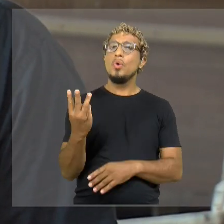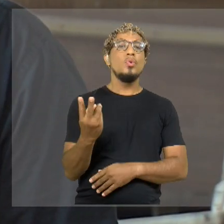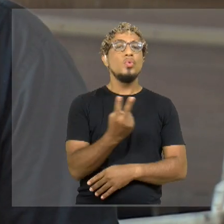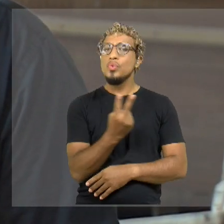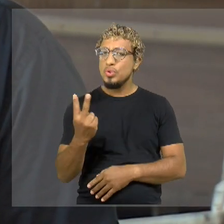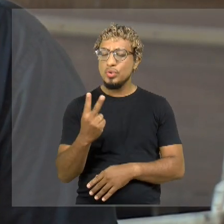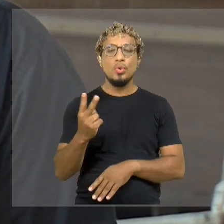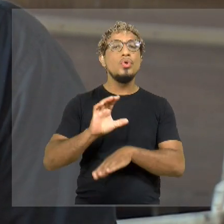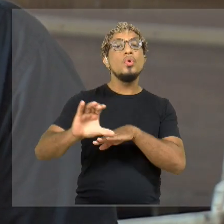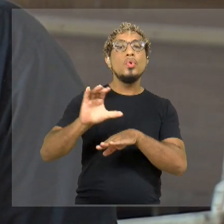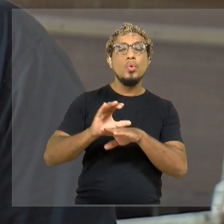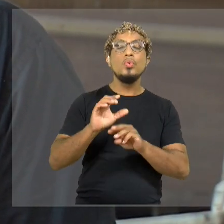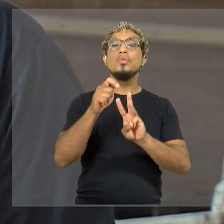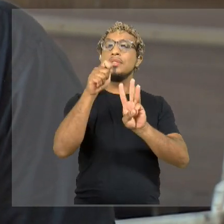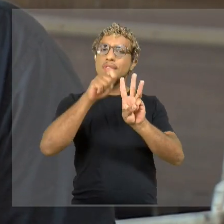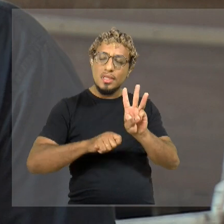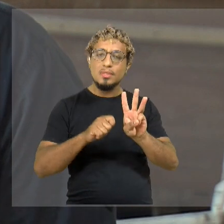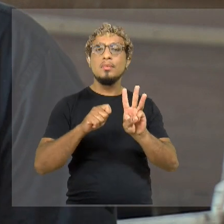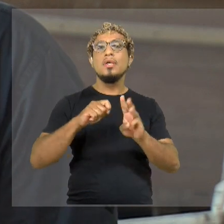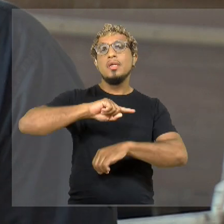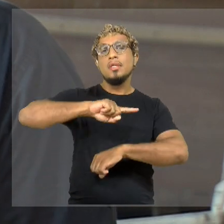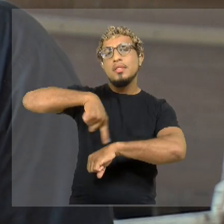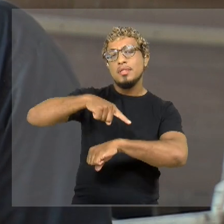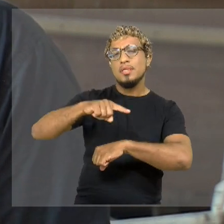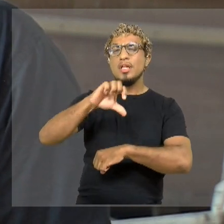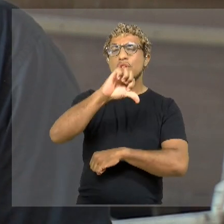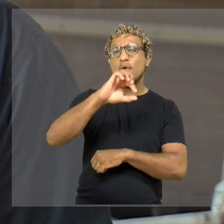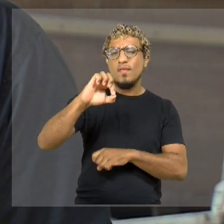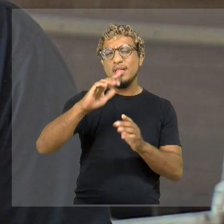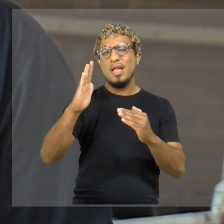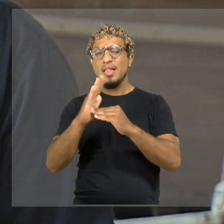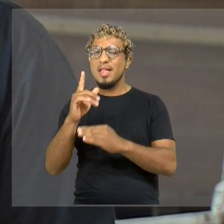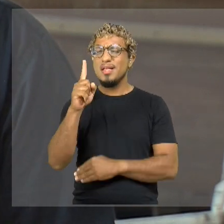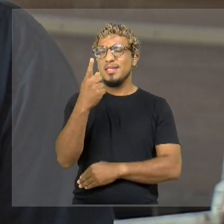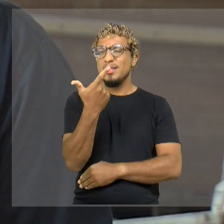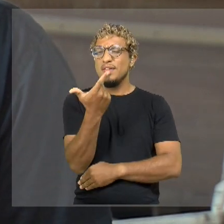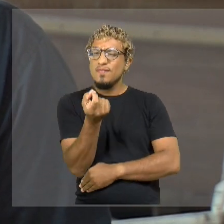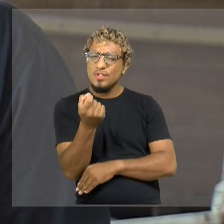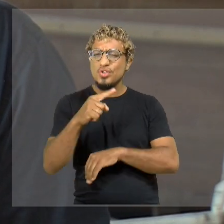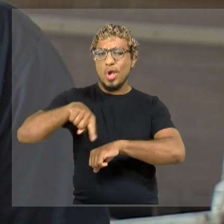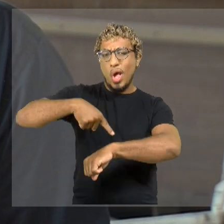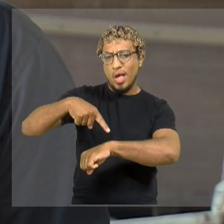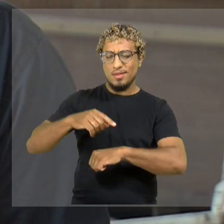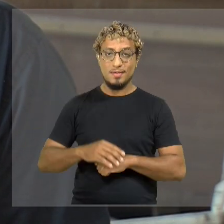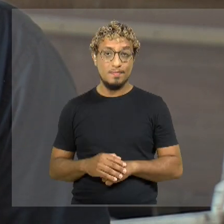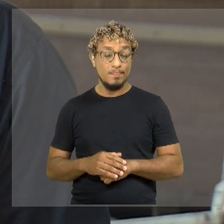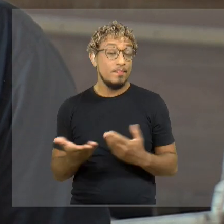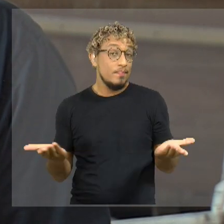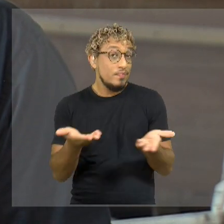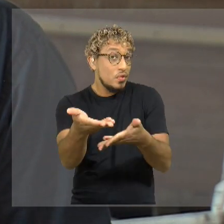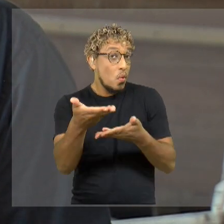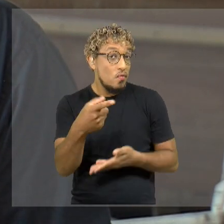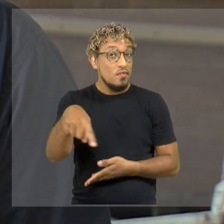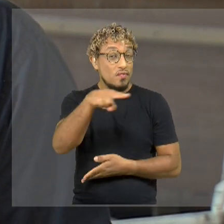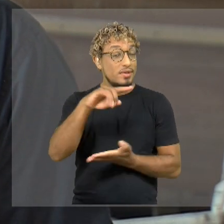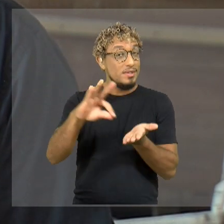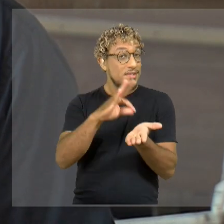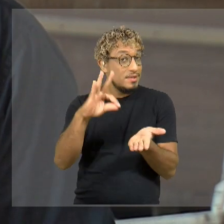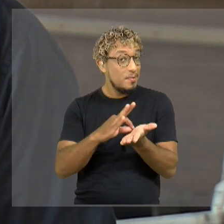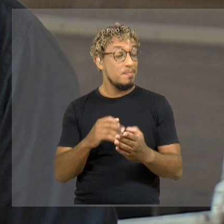3 meses, com carga horária de 90 horas a 120. Queria que você fizesse mais uma vez o convite para que as pessoas possam fazer a inscrição e